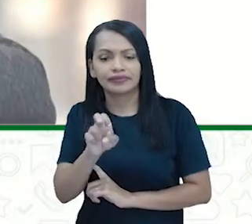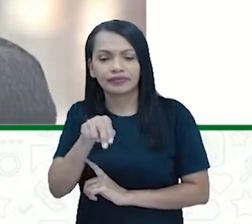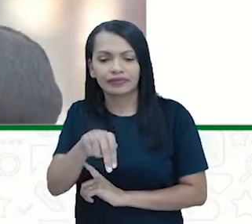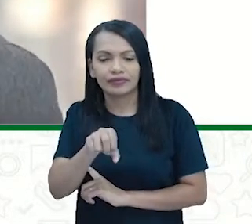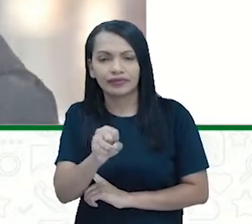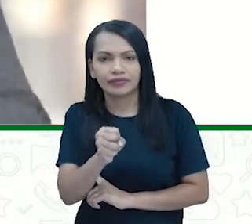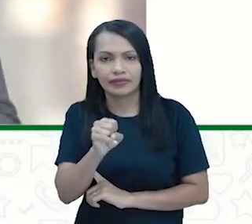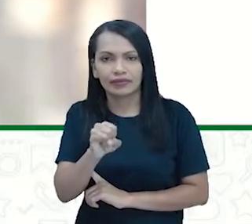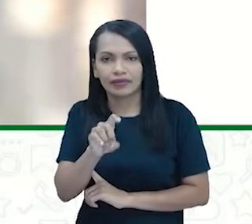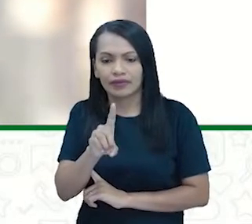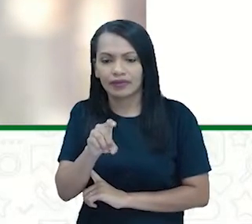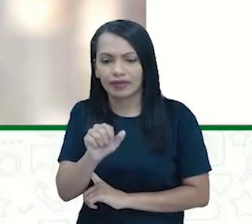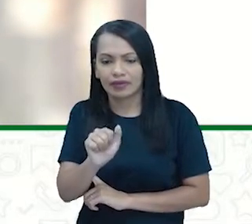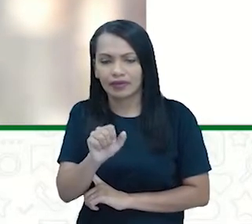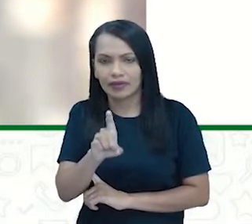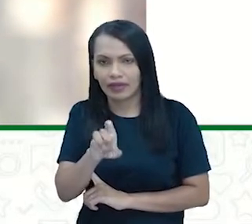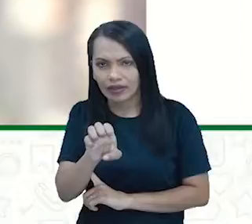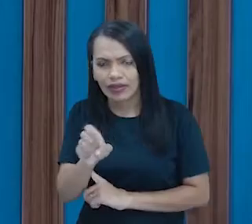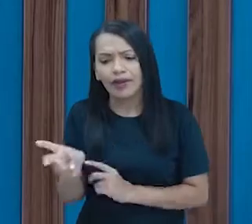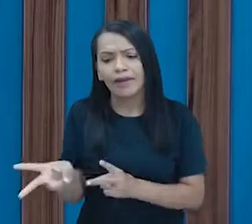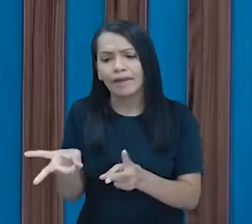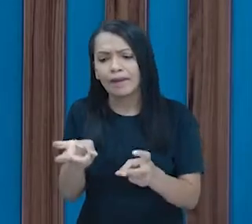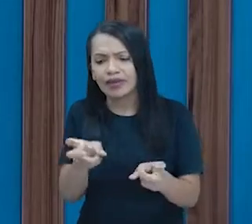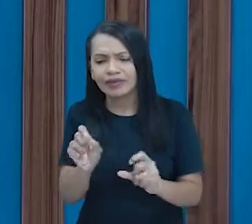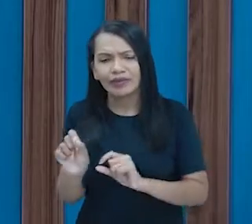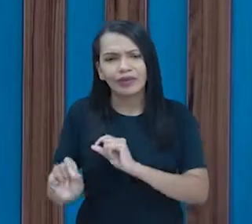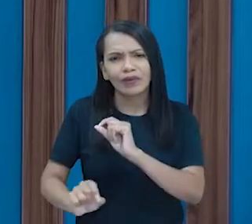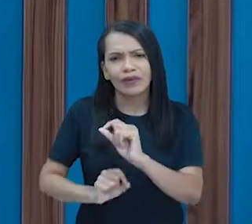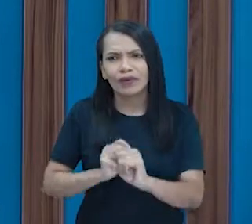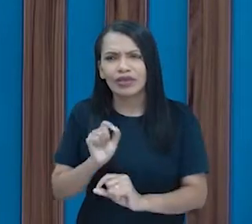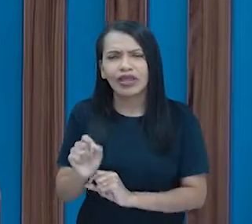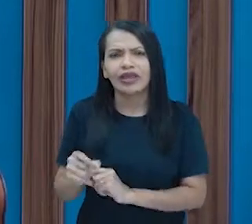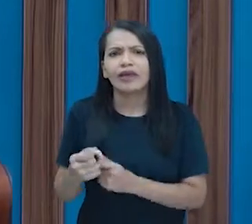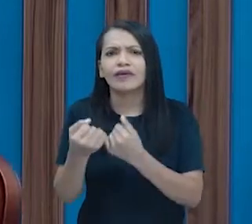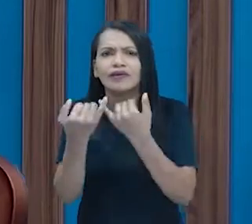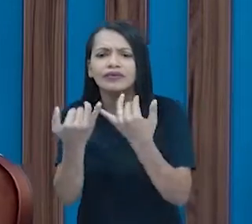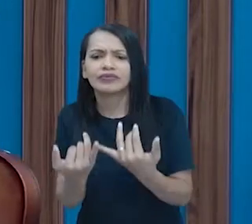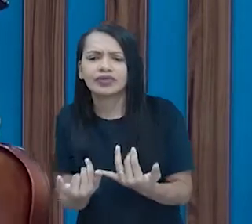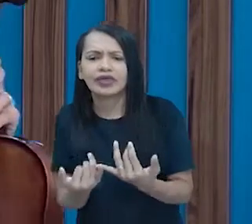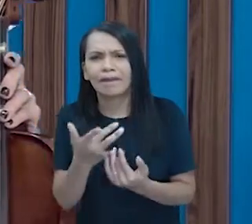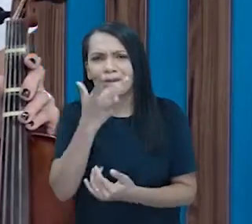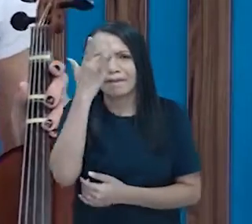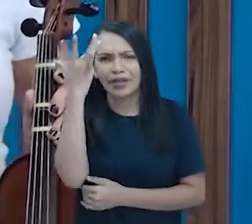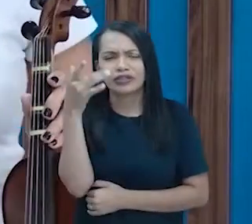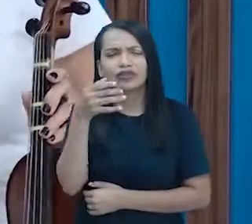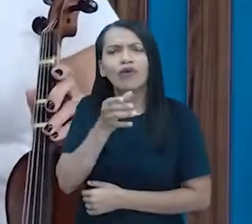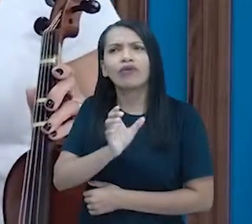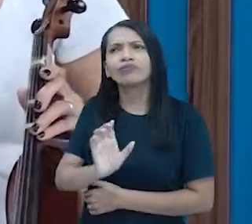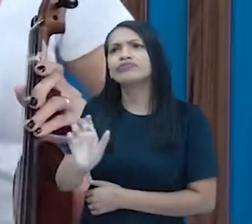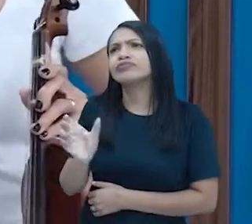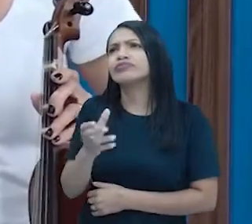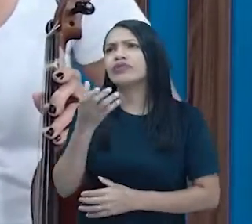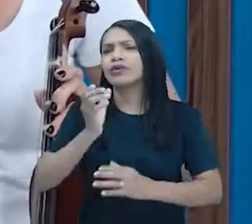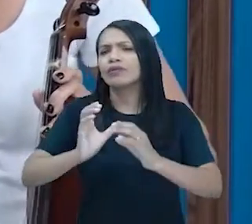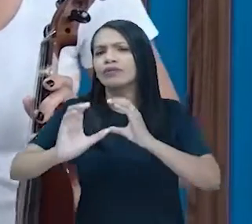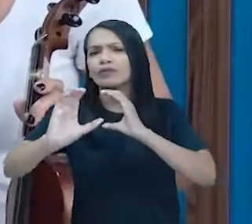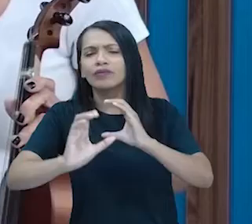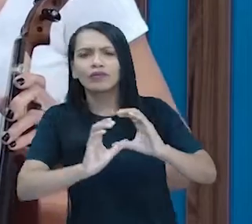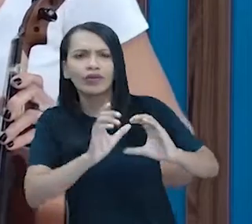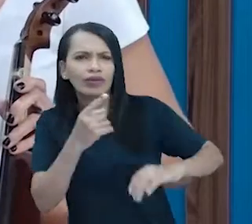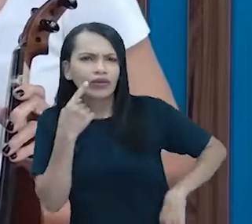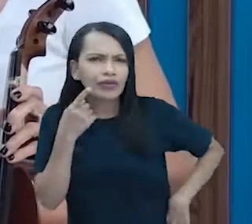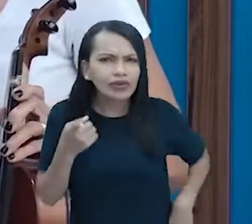quando a gente percebe, por exemplo, tem gente que tem uma voz mais encorpada, né? Se a gente for falar dos cantores. Pessoas que, quando cantam, a